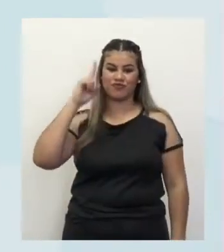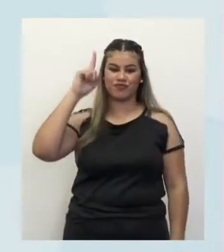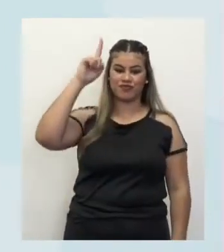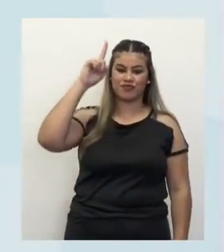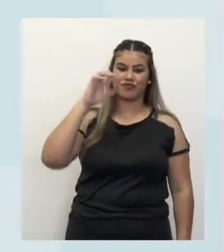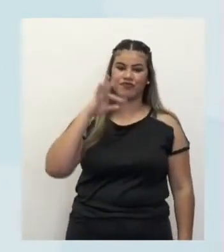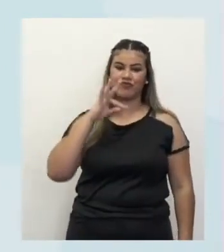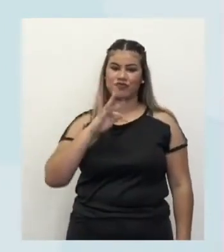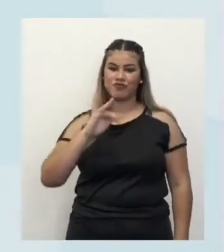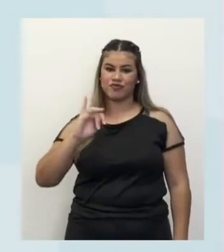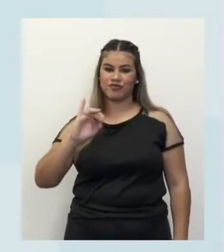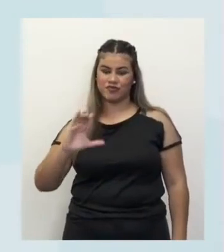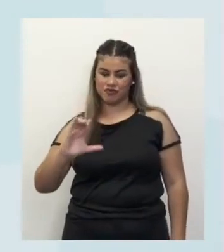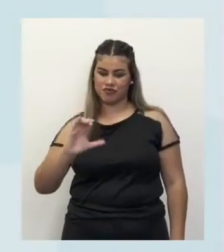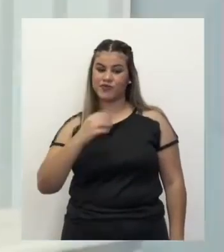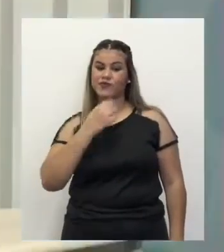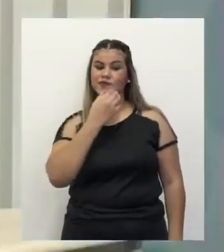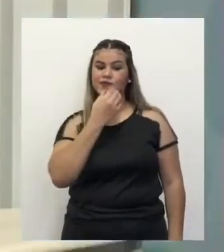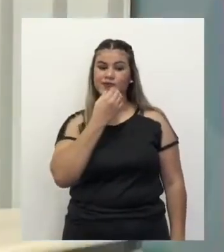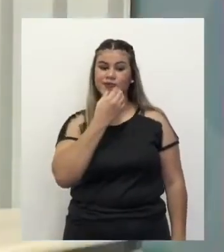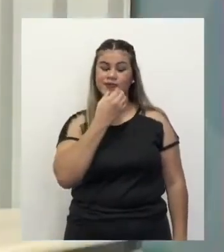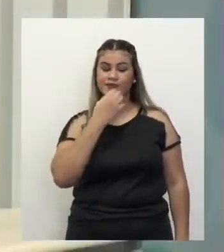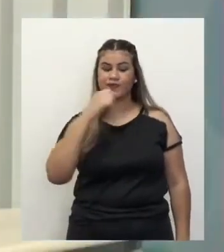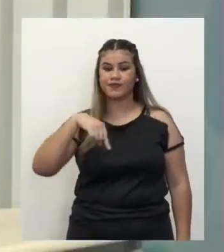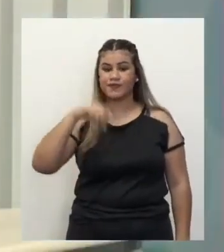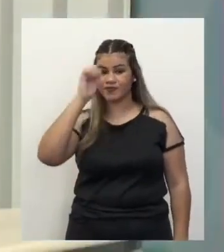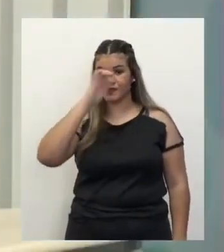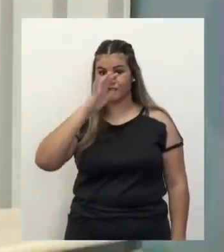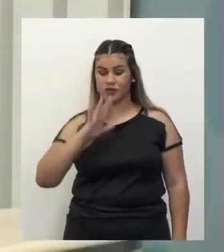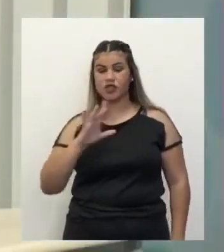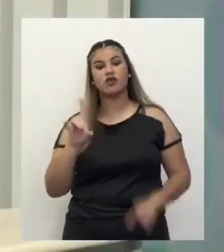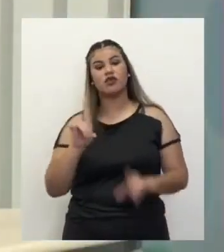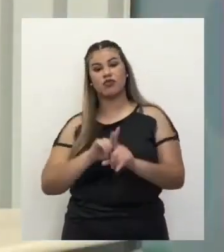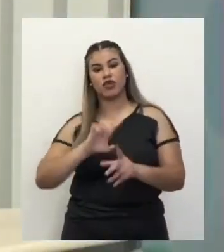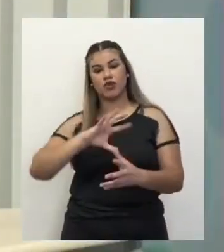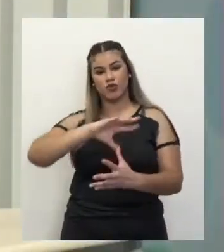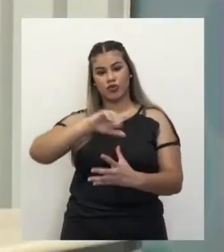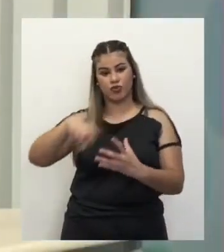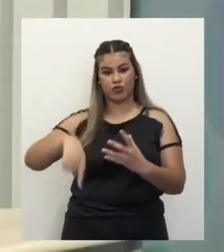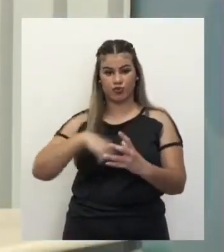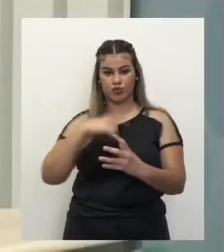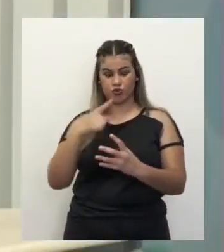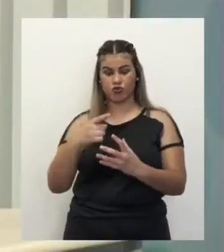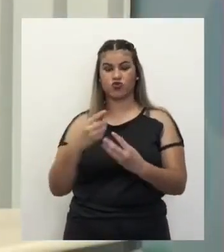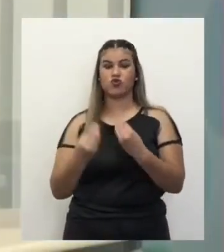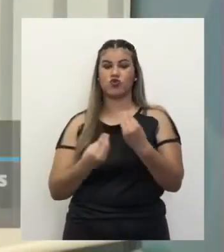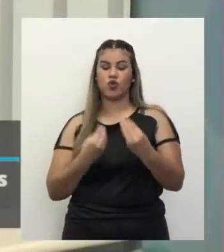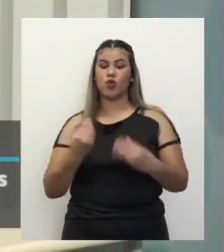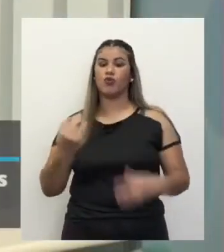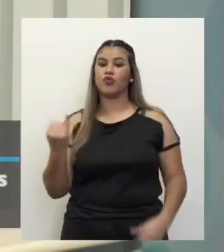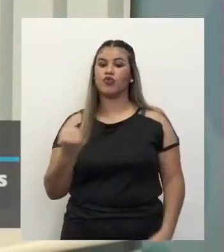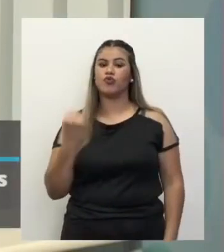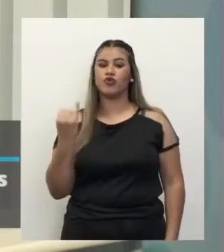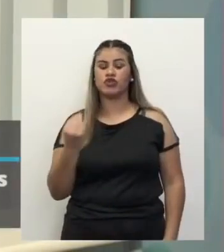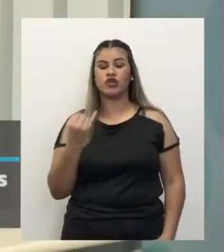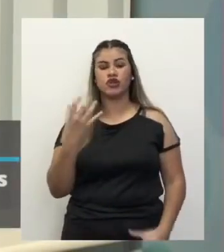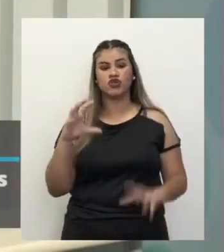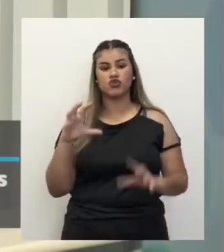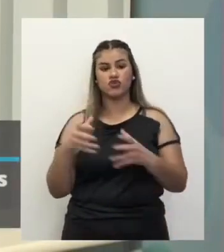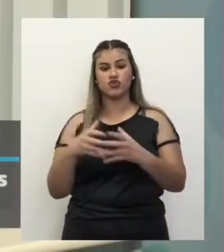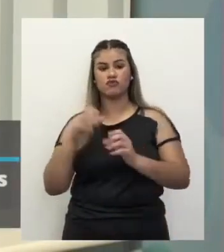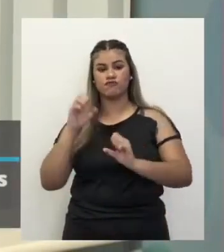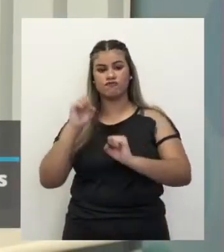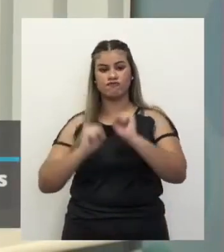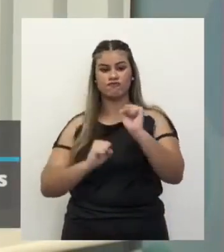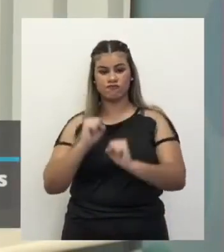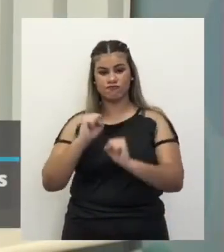seja, no Brasil, né, em todo o mundo, é muito importante que o setor industrial esteja